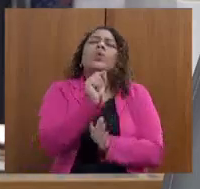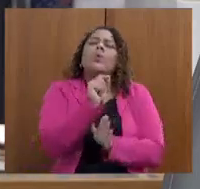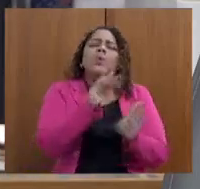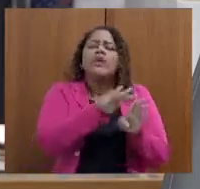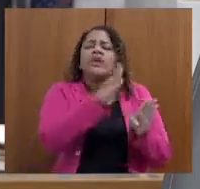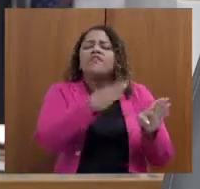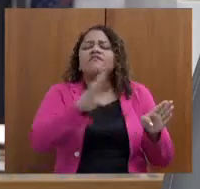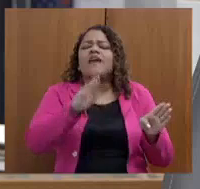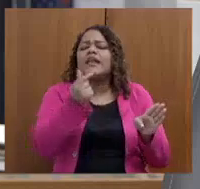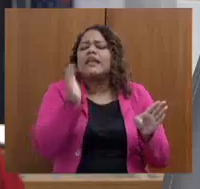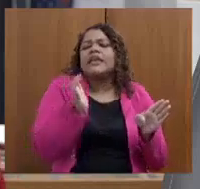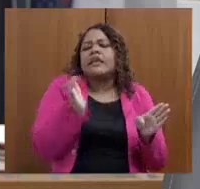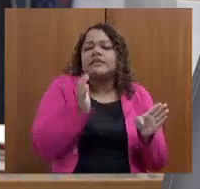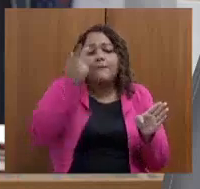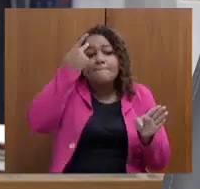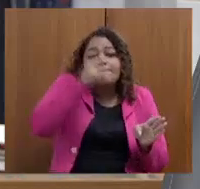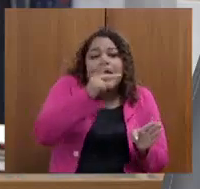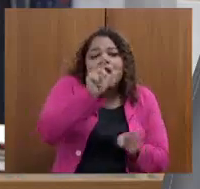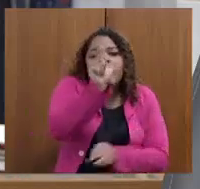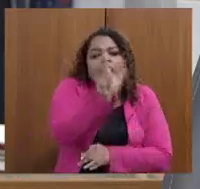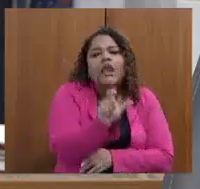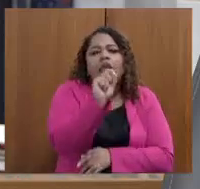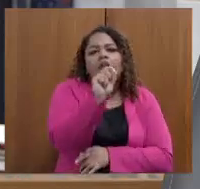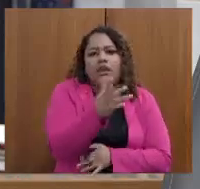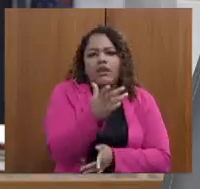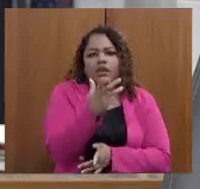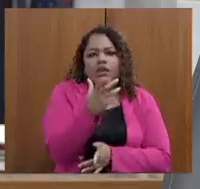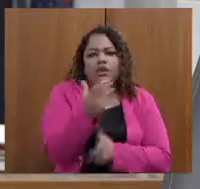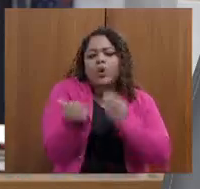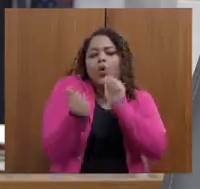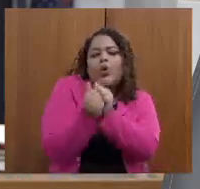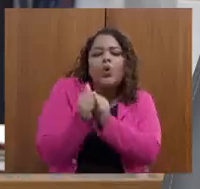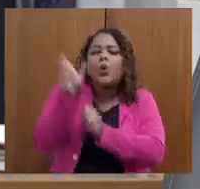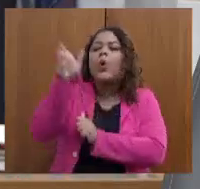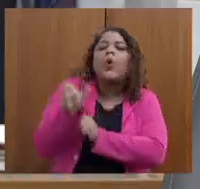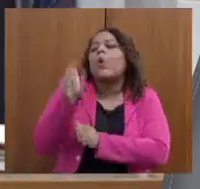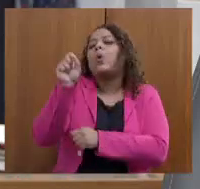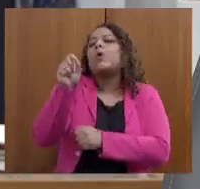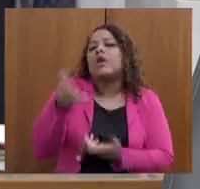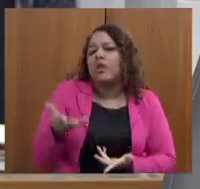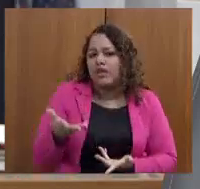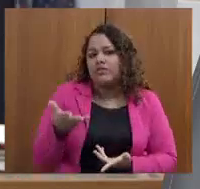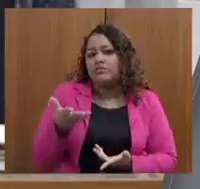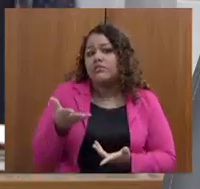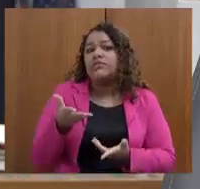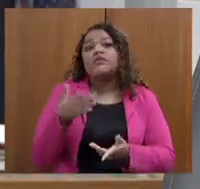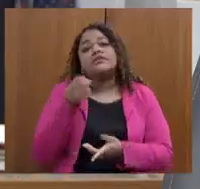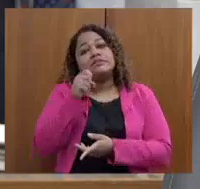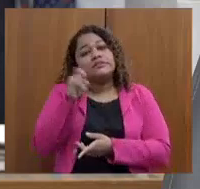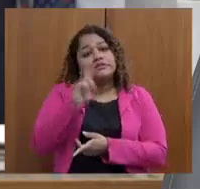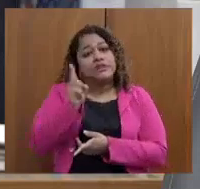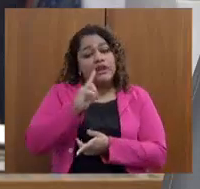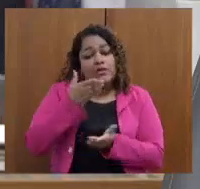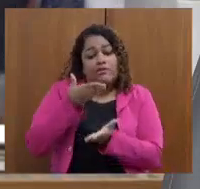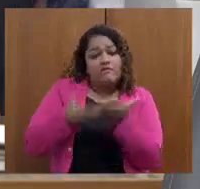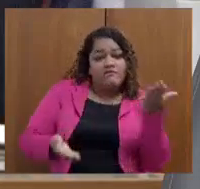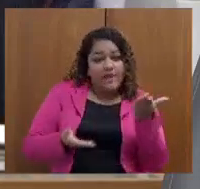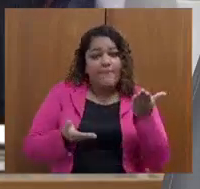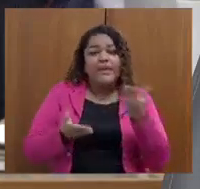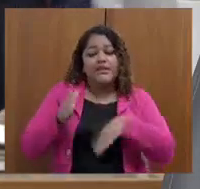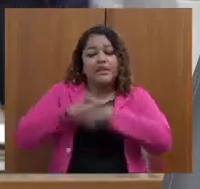da riqueza para quem com quem se não nós vamos abrir mão de uma oportunidade de